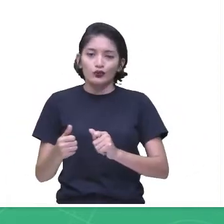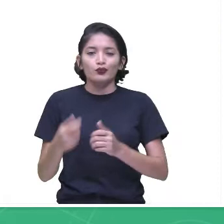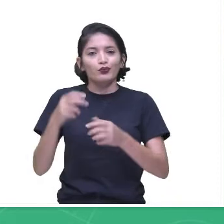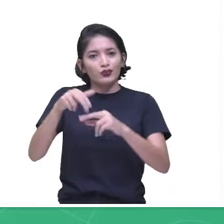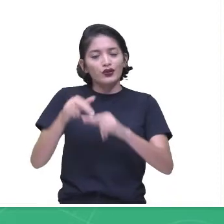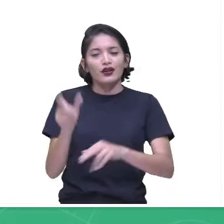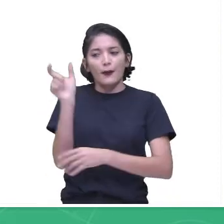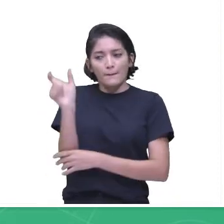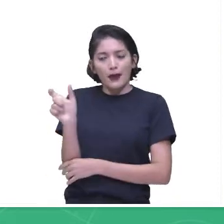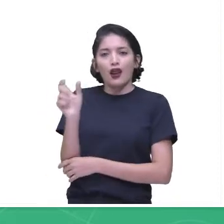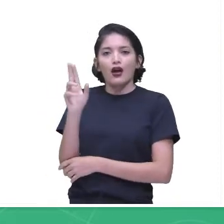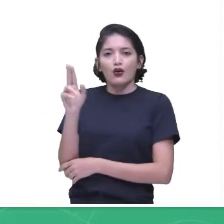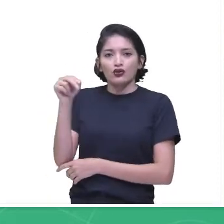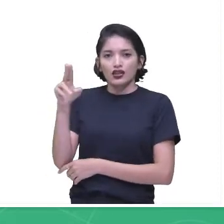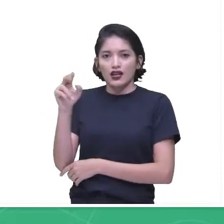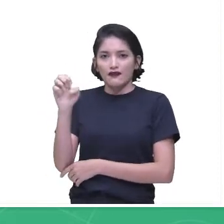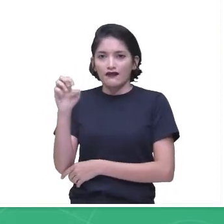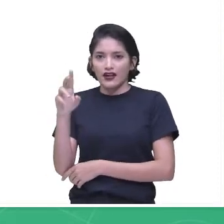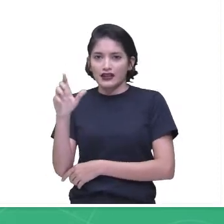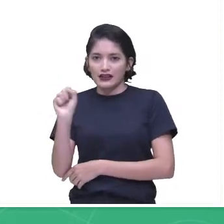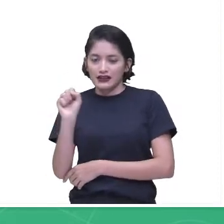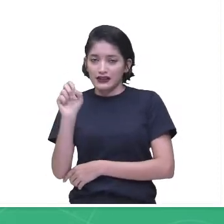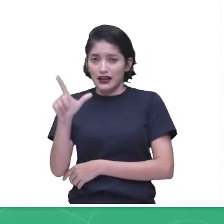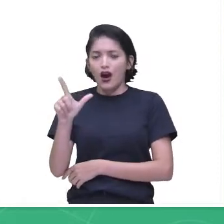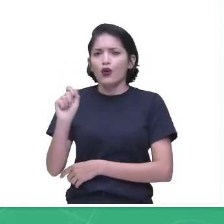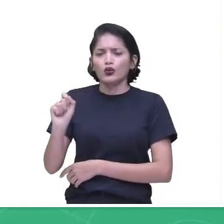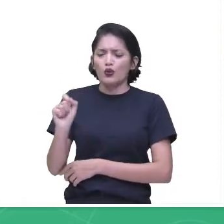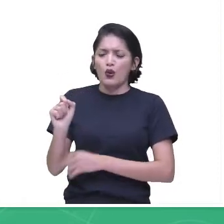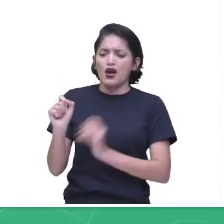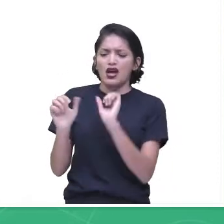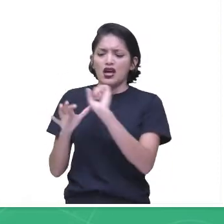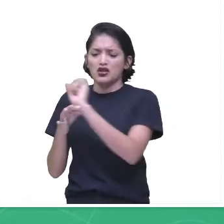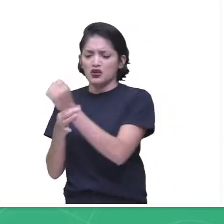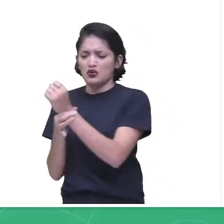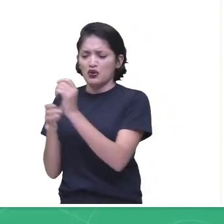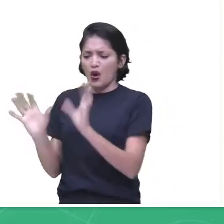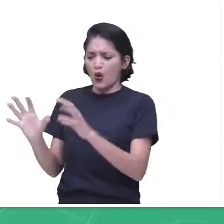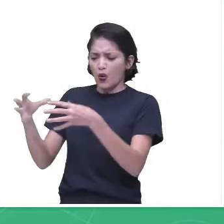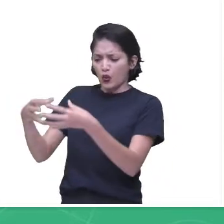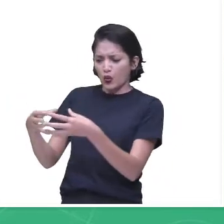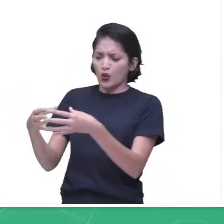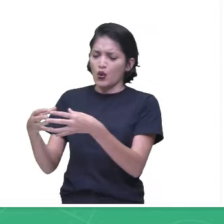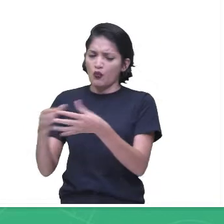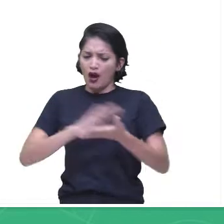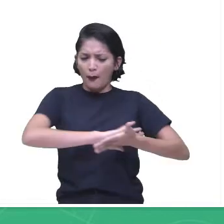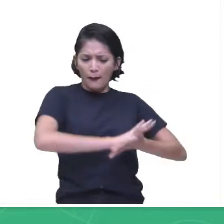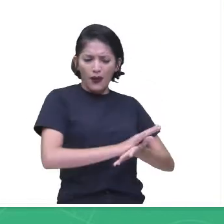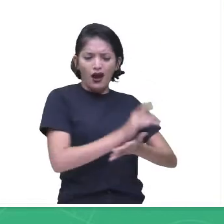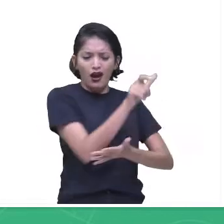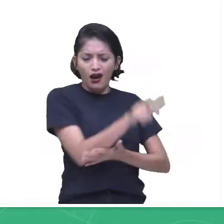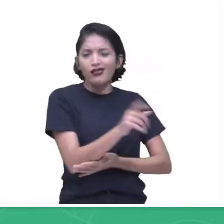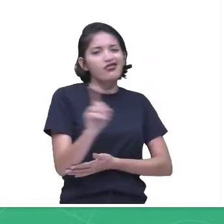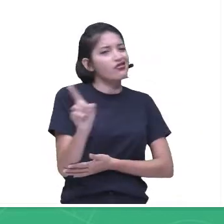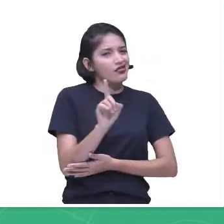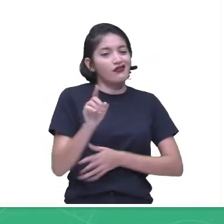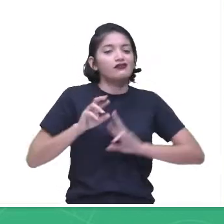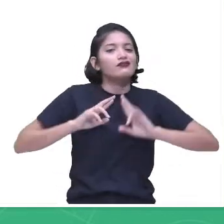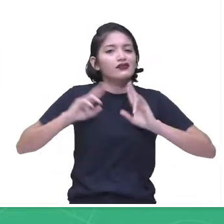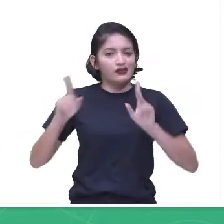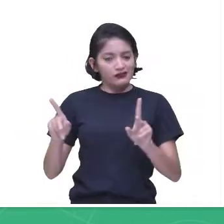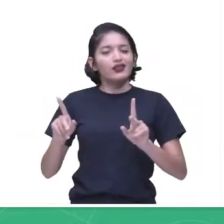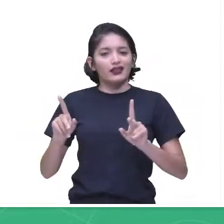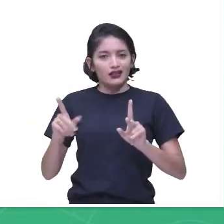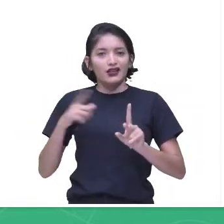né? Não serve para proteger ou beneficiar alguém ou condenar outros. Muita gente fala isso, a gente vê